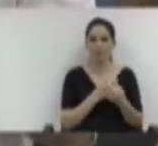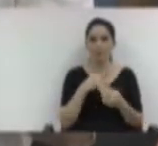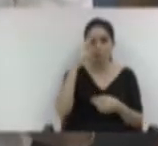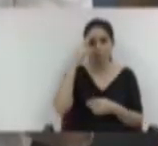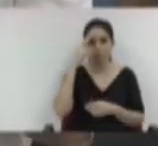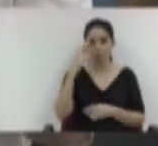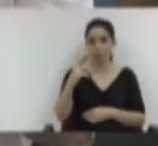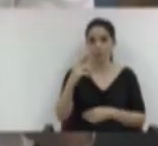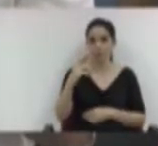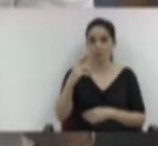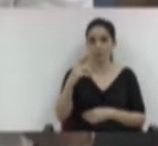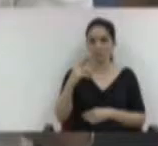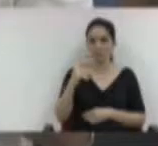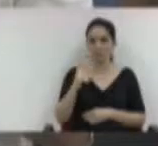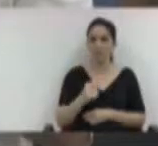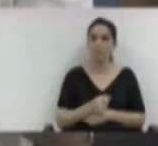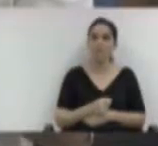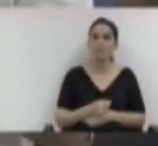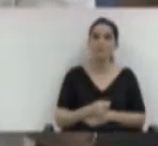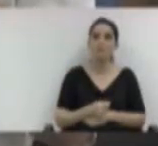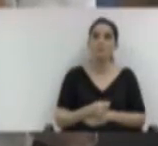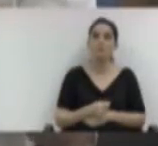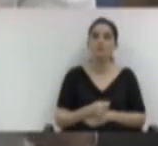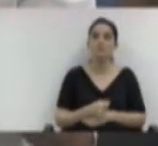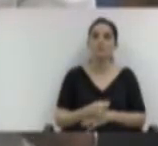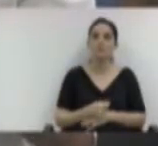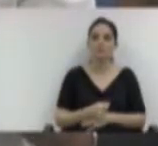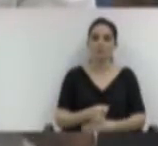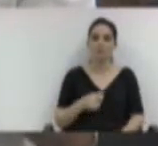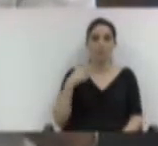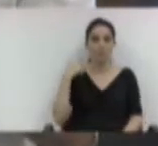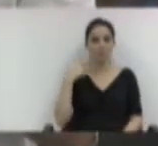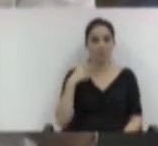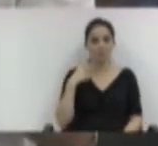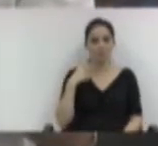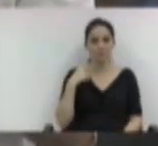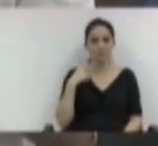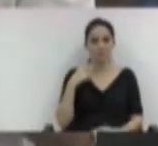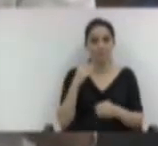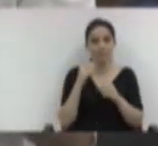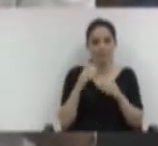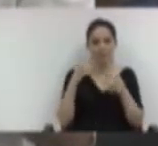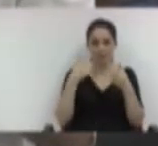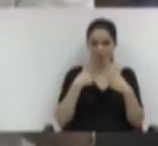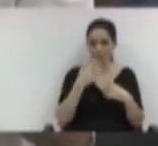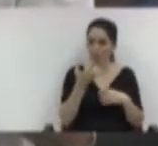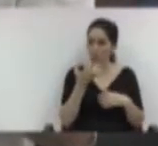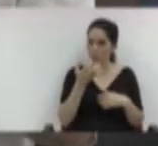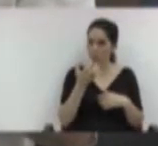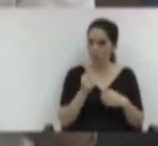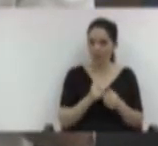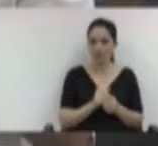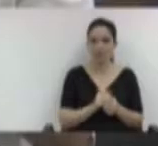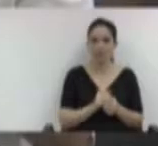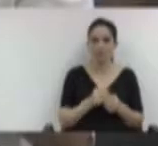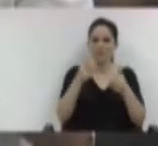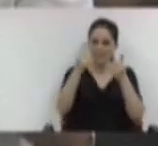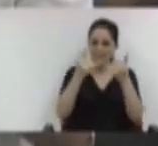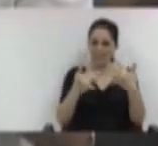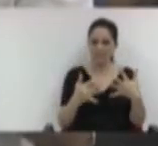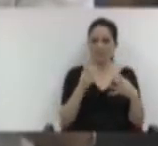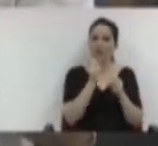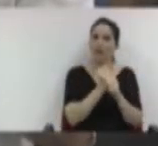encaminhe informações acerca das obras do piscinão. Quais sejam, as obras do assim conhecido piscinão estão